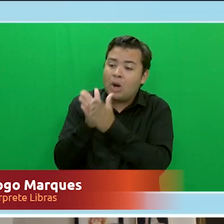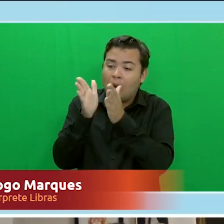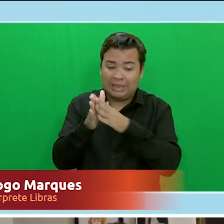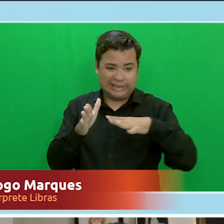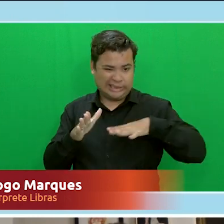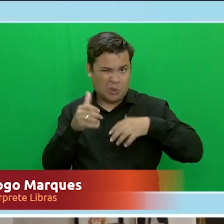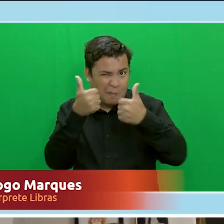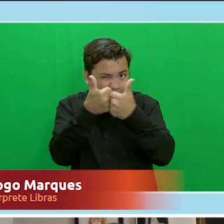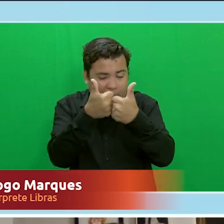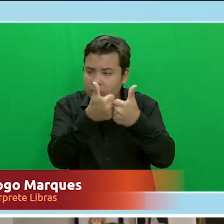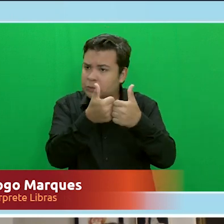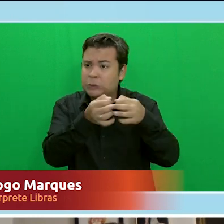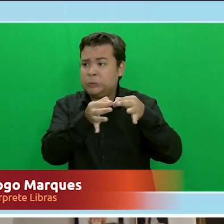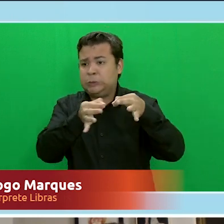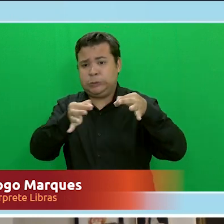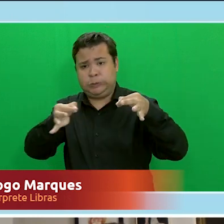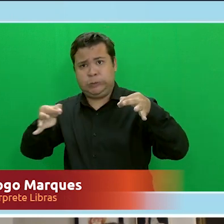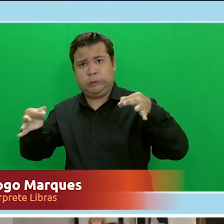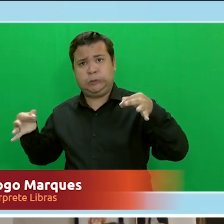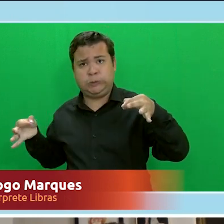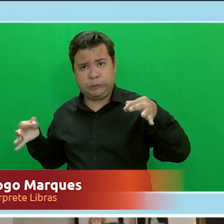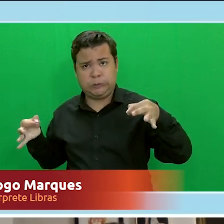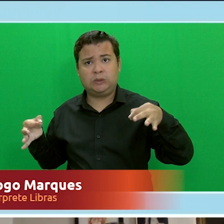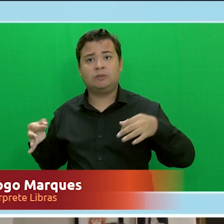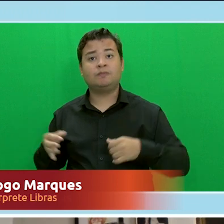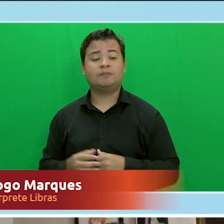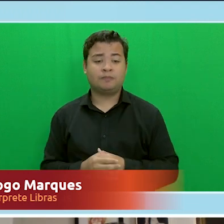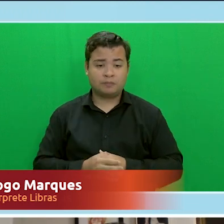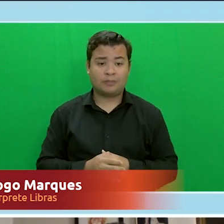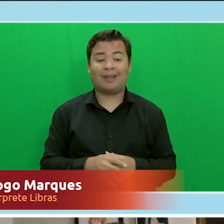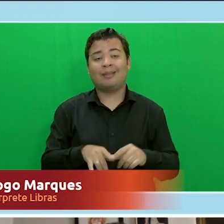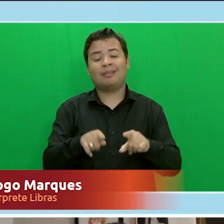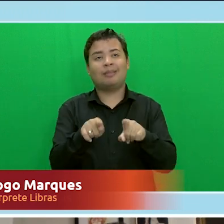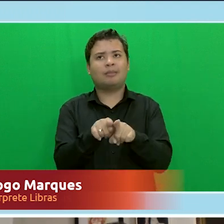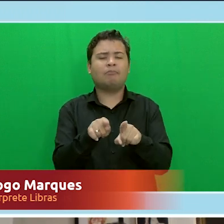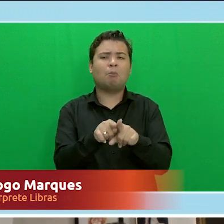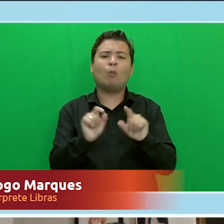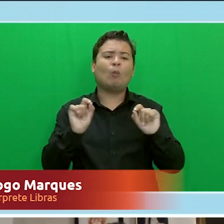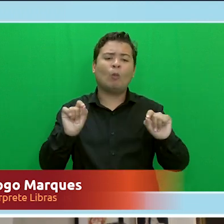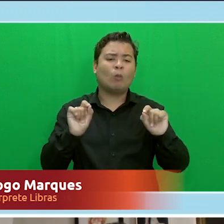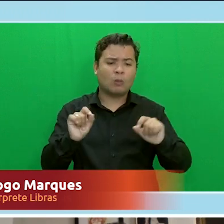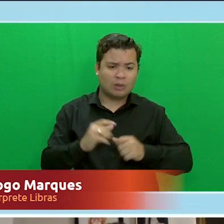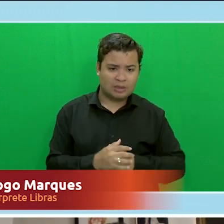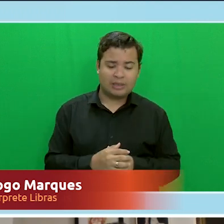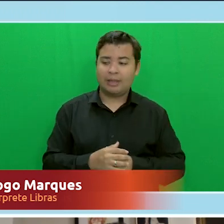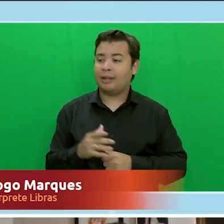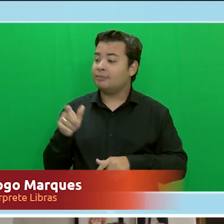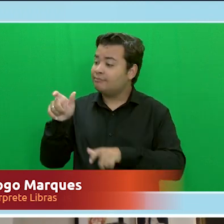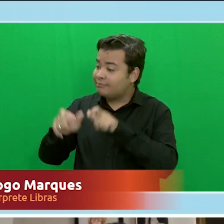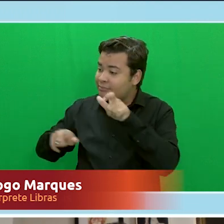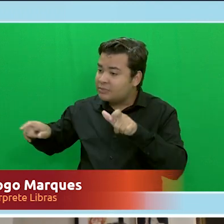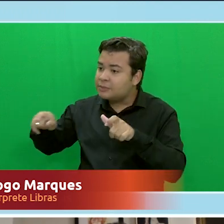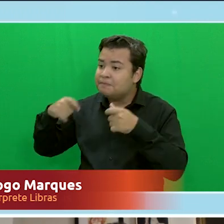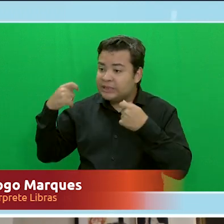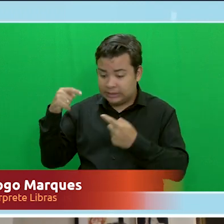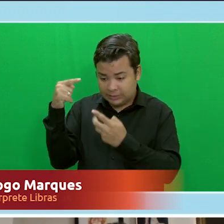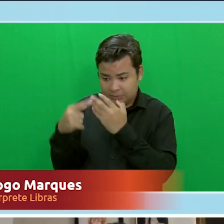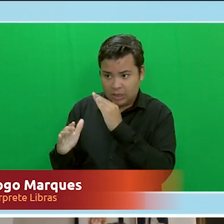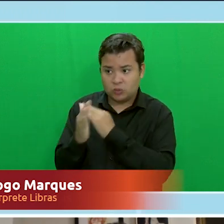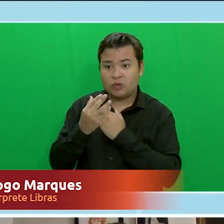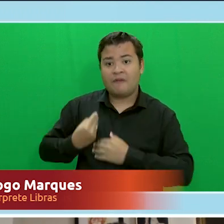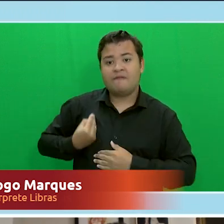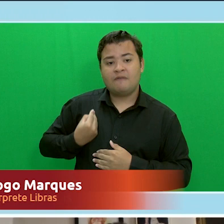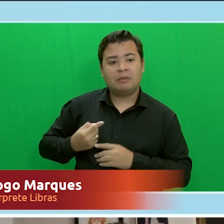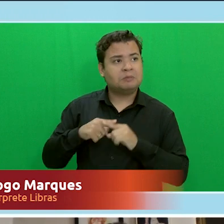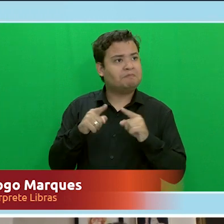pobre, afastada do centro, afastada, muitas vezes até do que ela precisa para